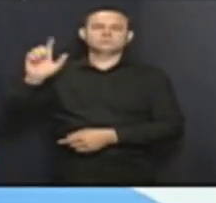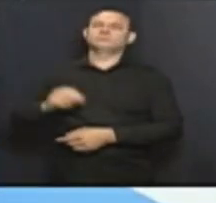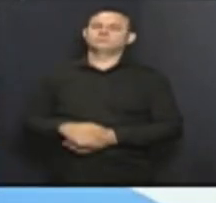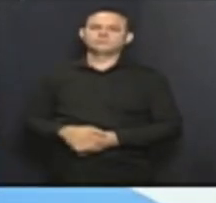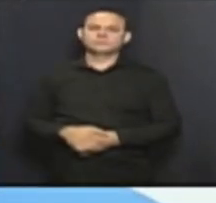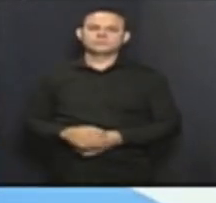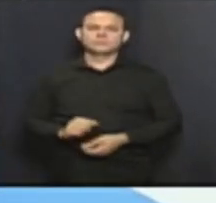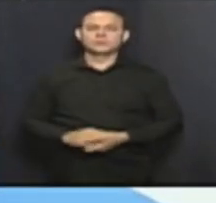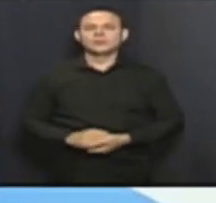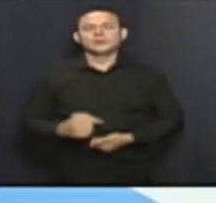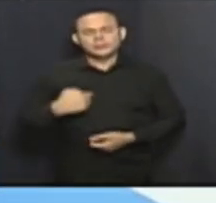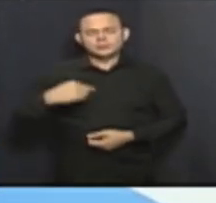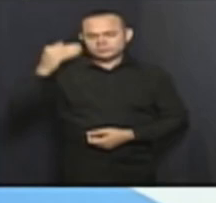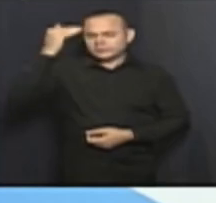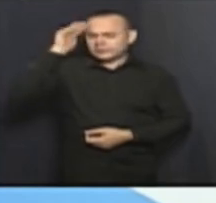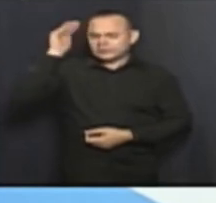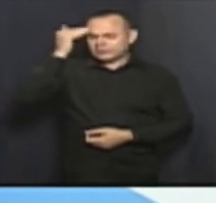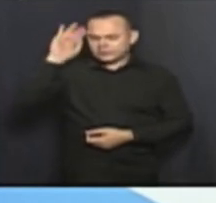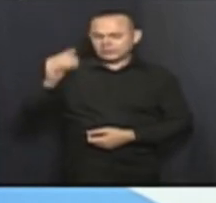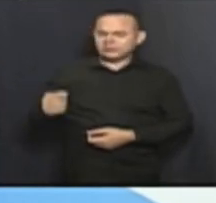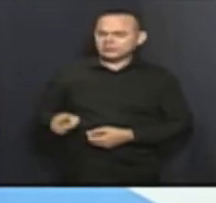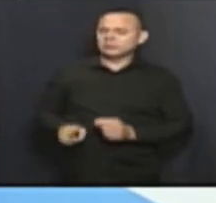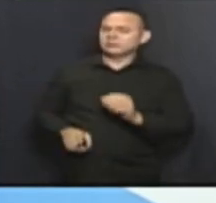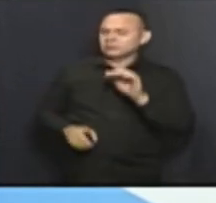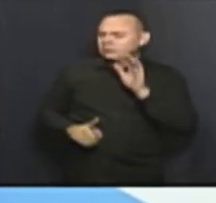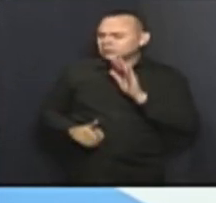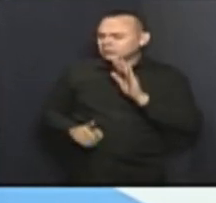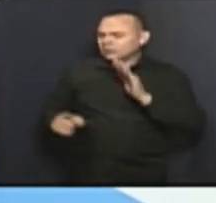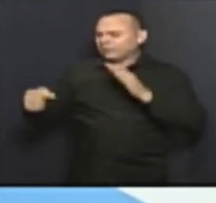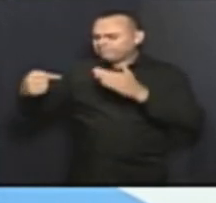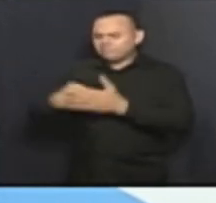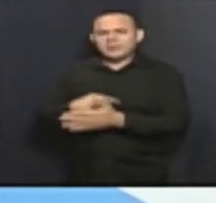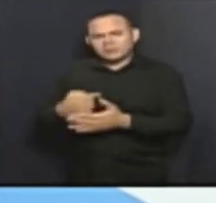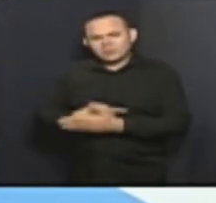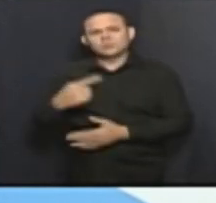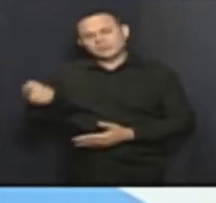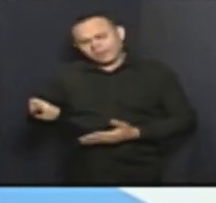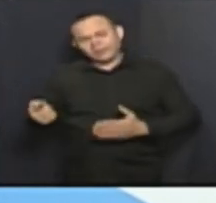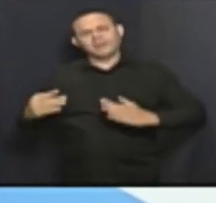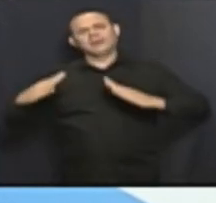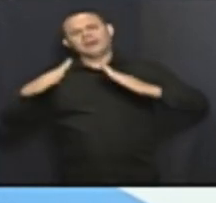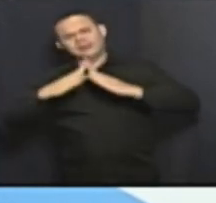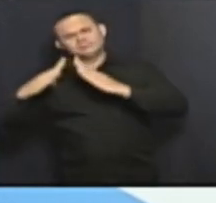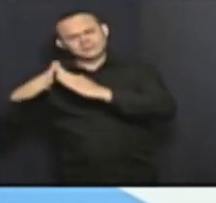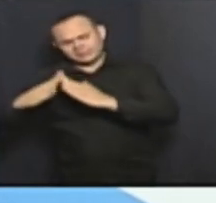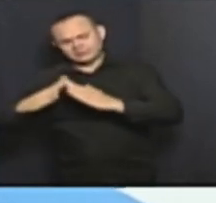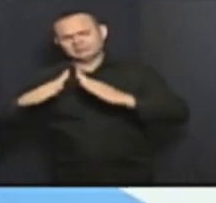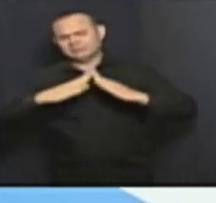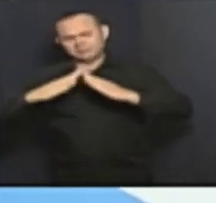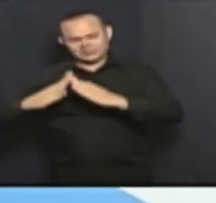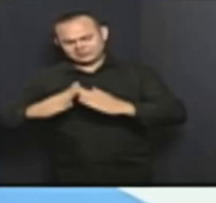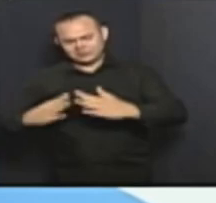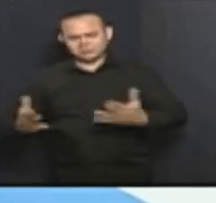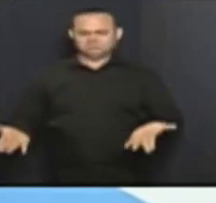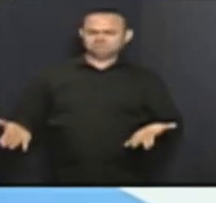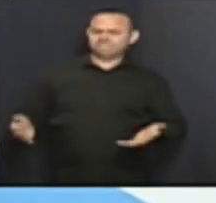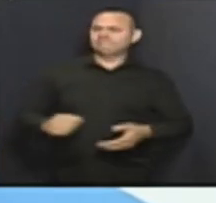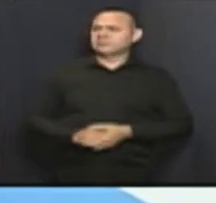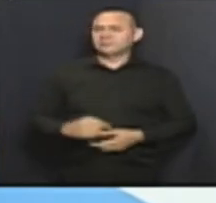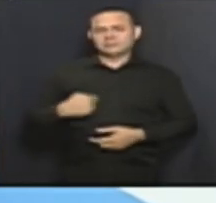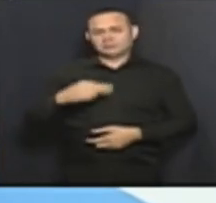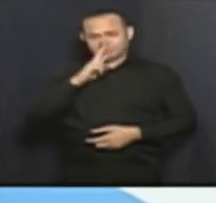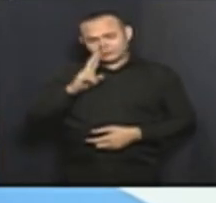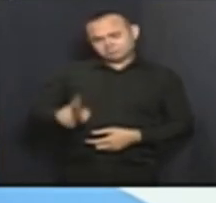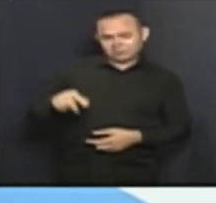eu entendo que a pergunta era relacionado à habitação é então é a minha resposta